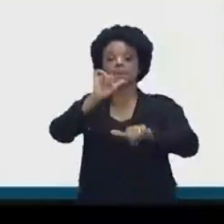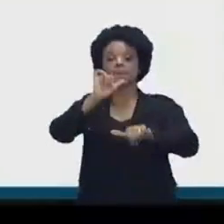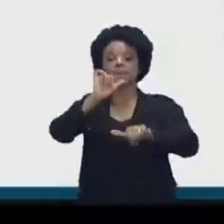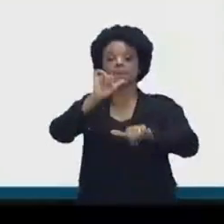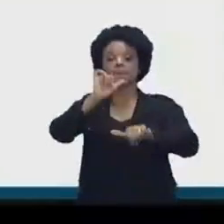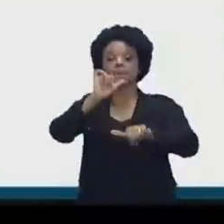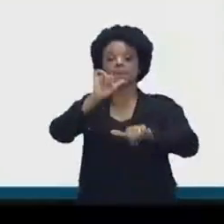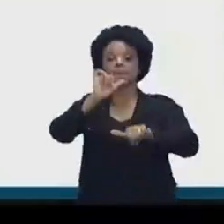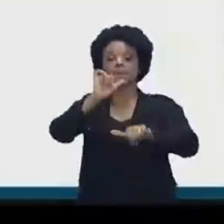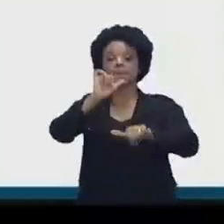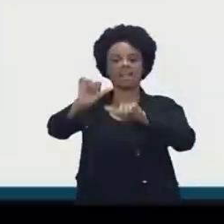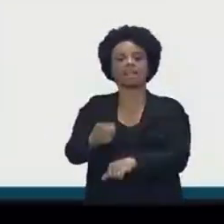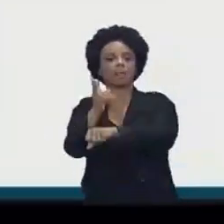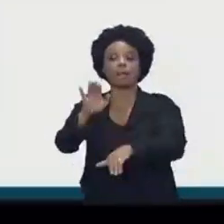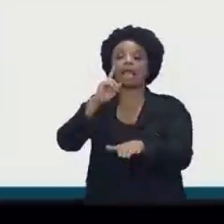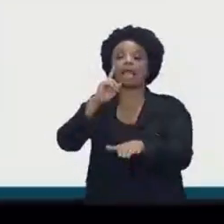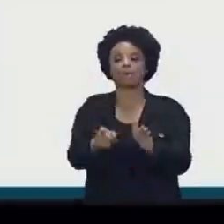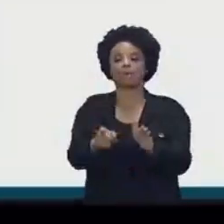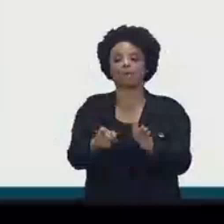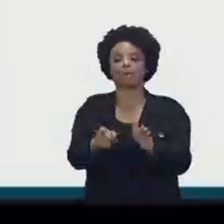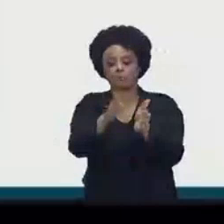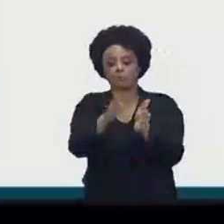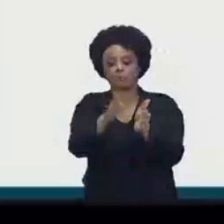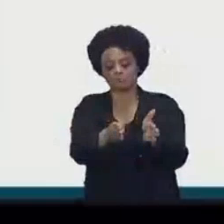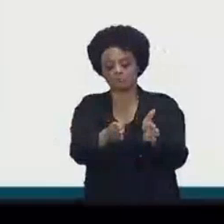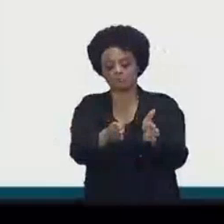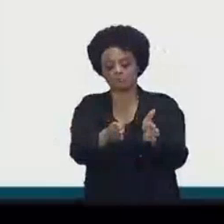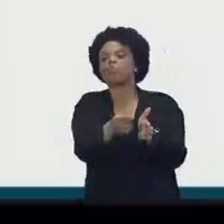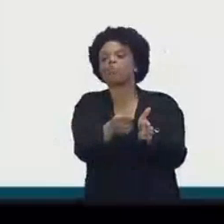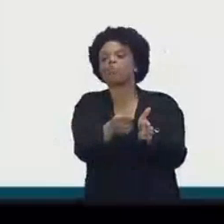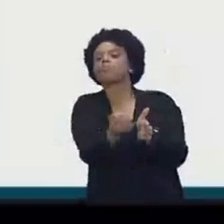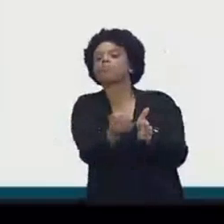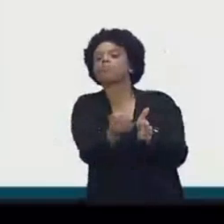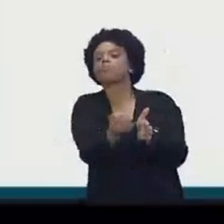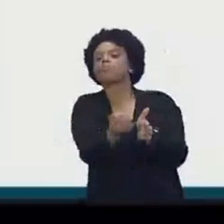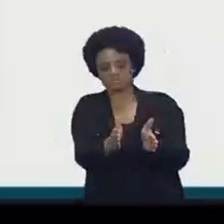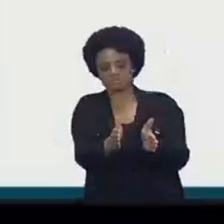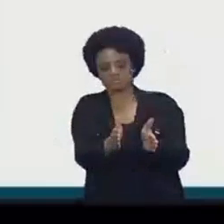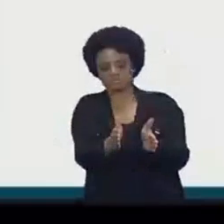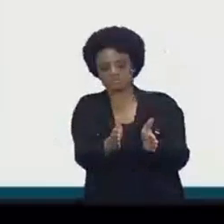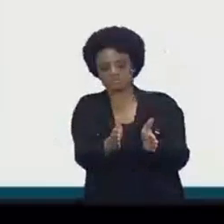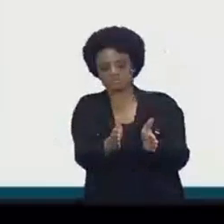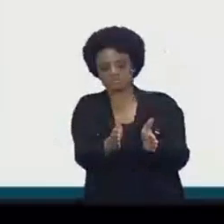trechos que você está analisando. Muito bem? Então,